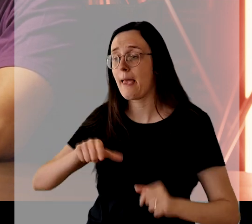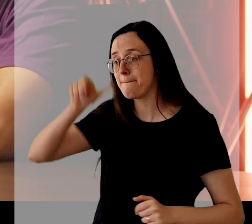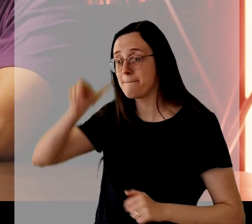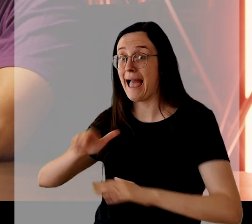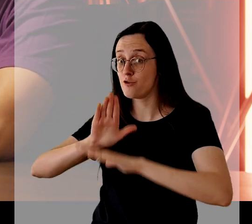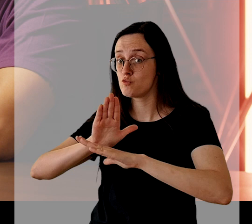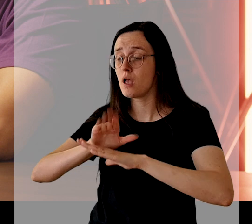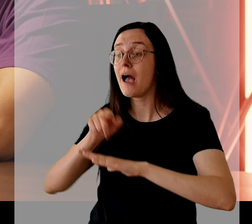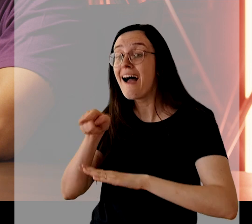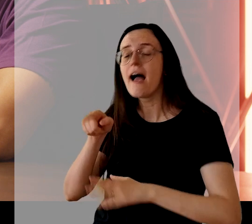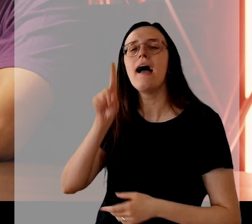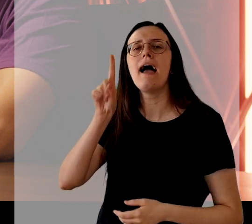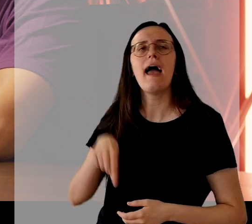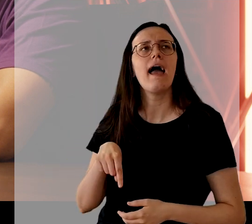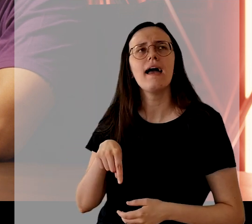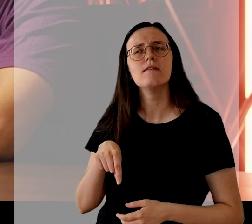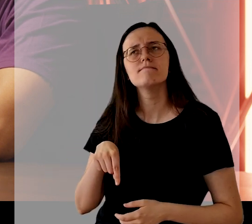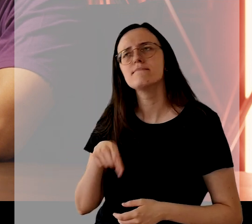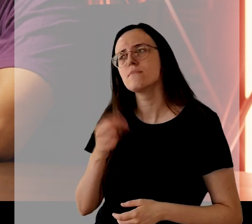basicamente a pessoa,